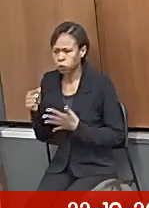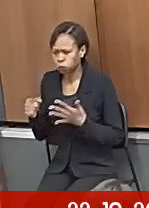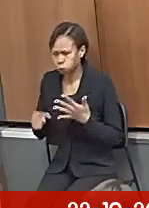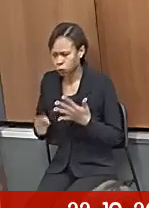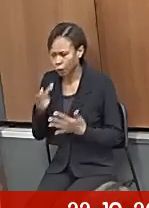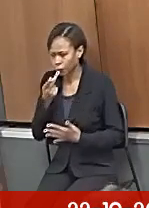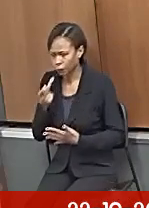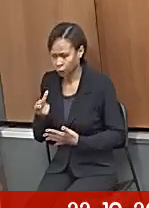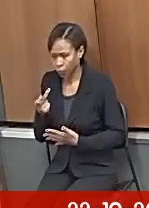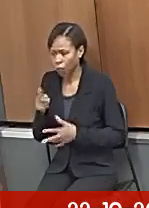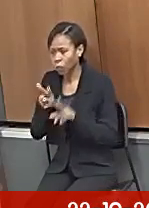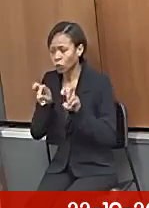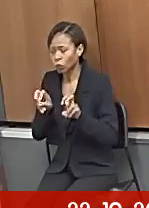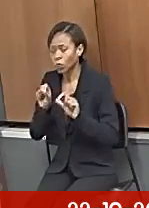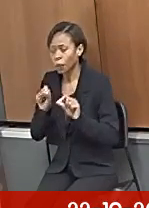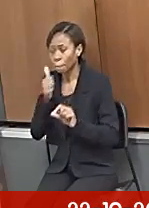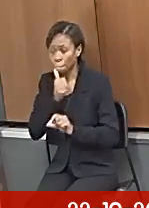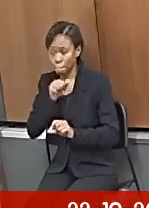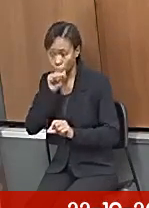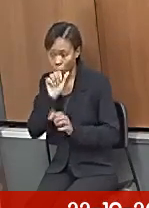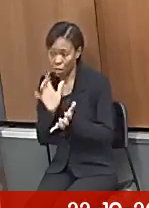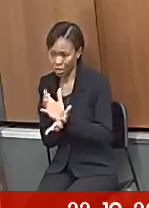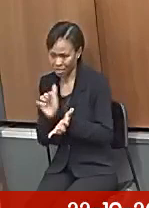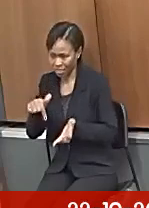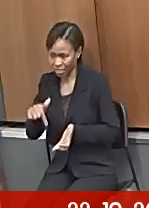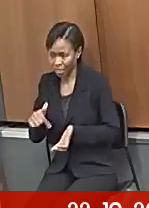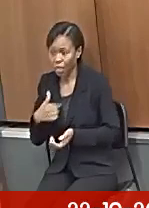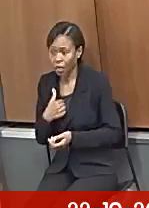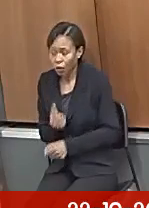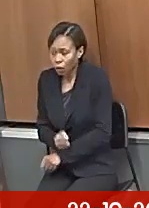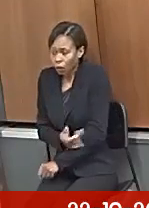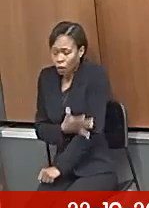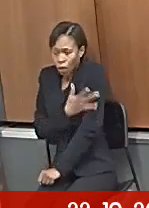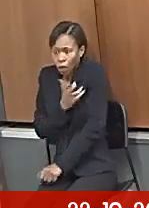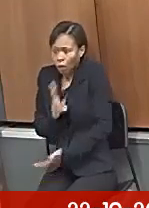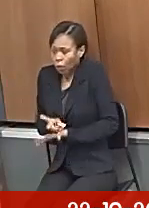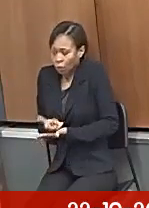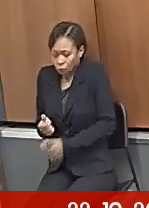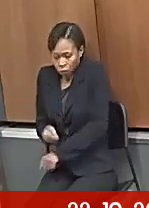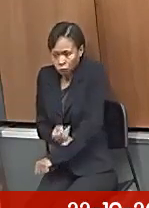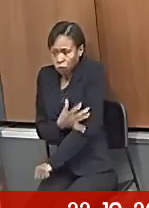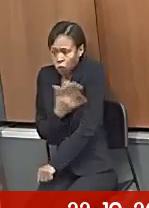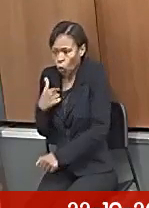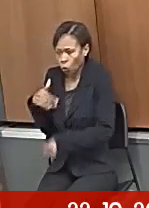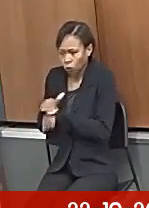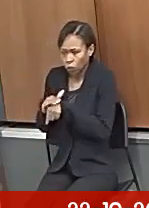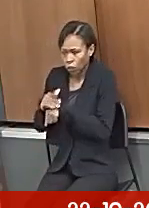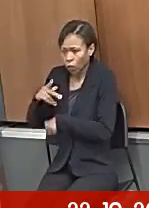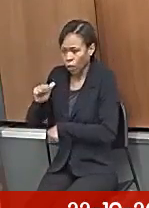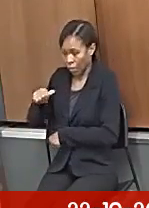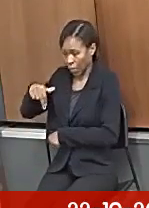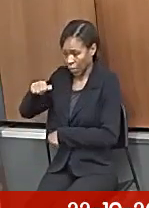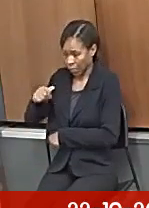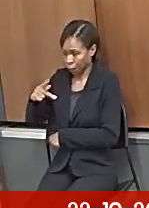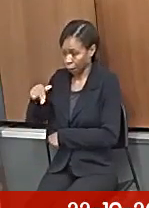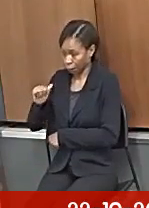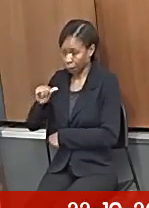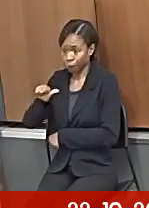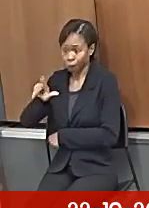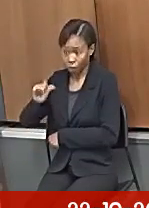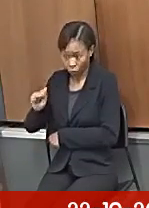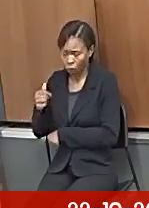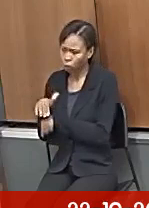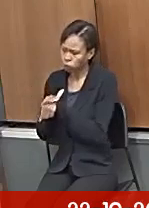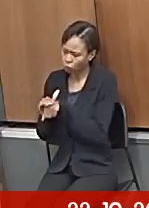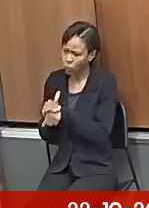quero falar, a questão, né, das mães presentes, que eu toda hora fiquei muito emocionada, conversei um pouquinho com a Ana Paula ali. Né? Eu acho que, assim, a gente